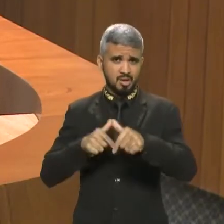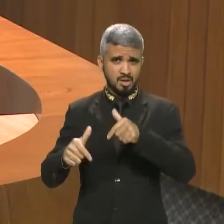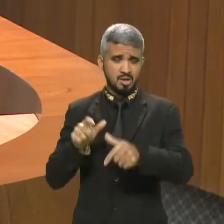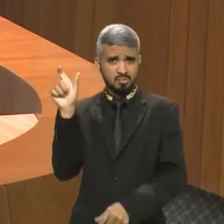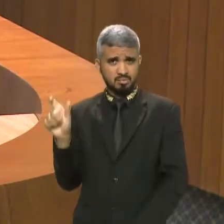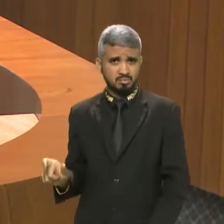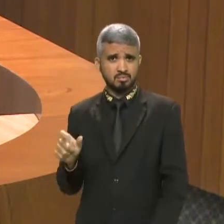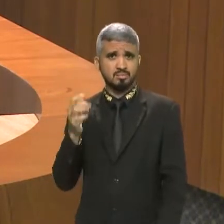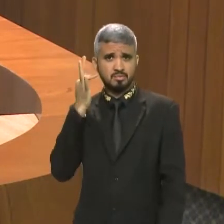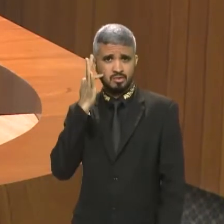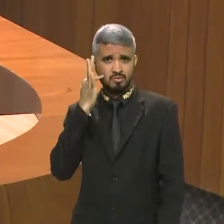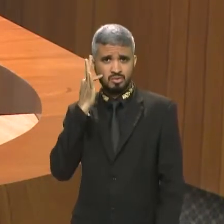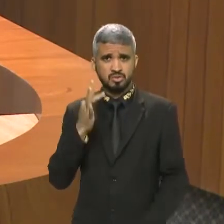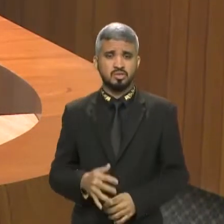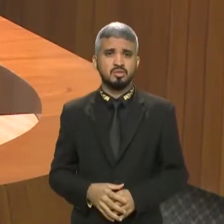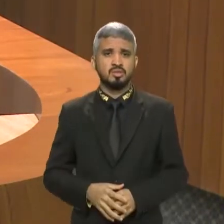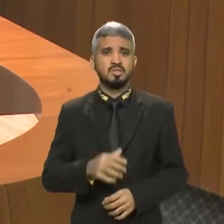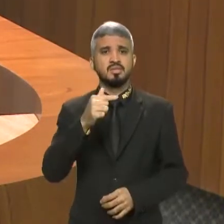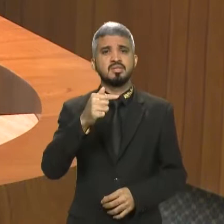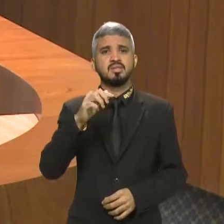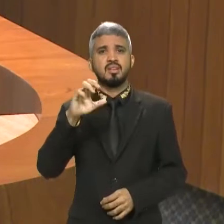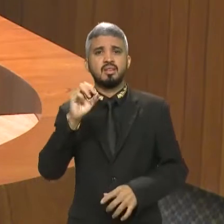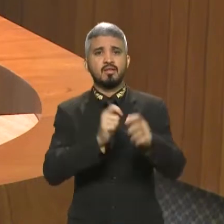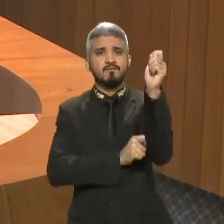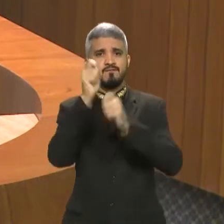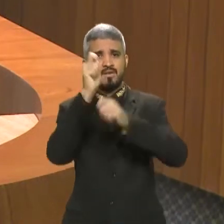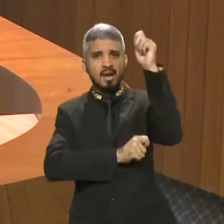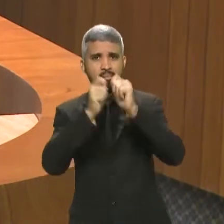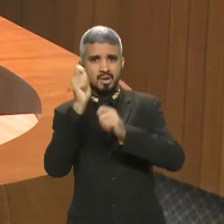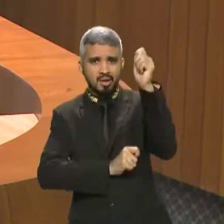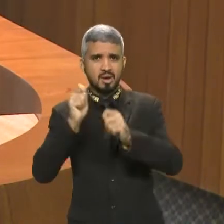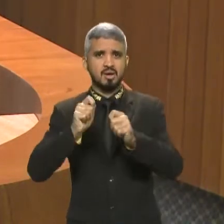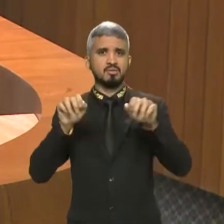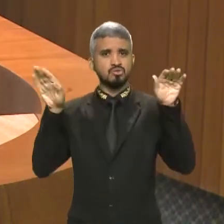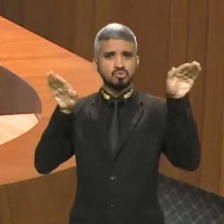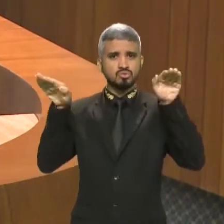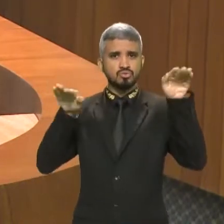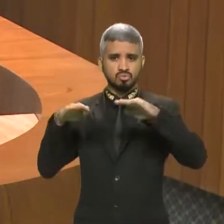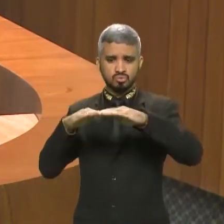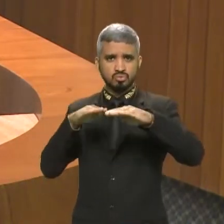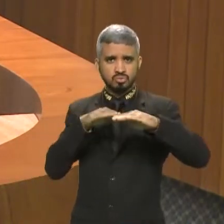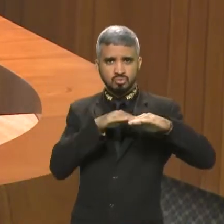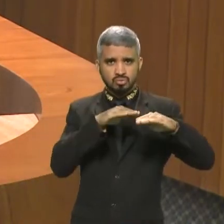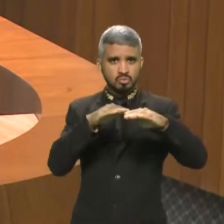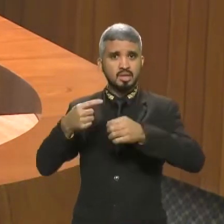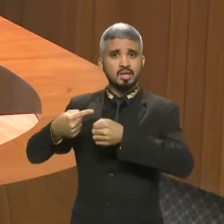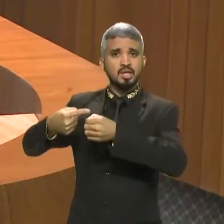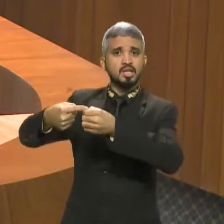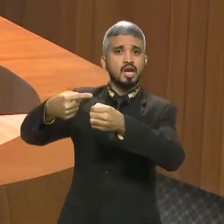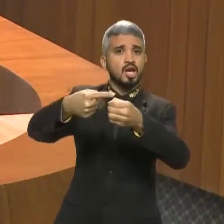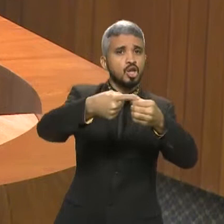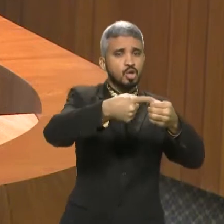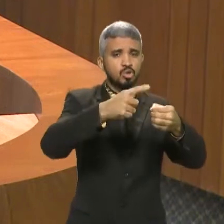positivo para um programa do governo do Maranhão que Visa a ressocialização de pessoas privadas de liberdade por